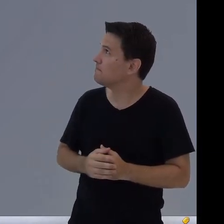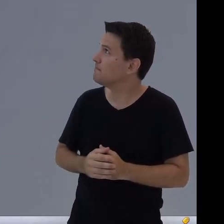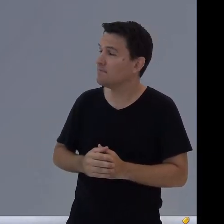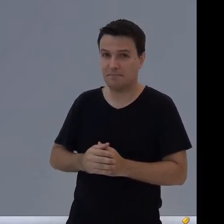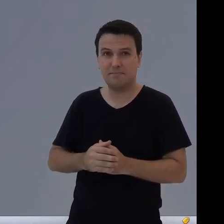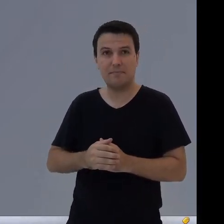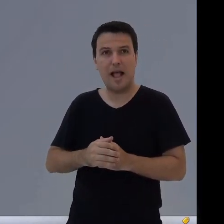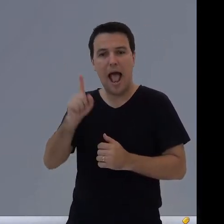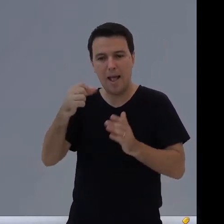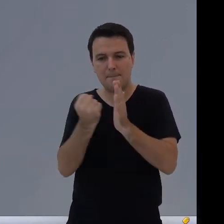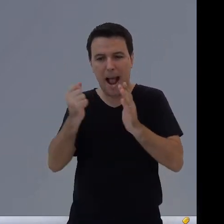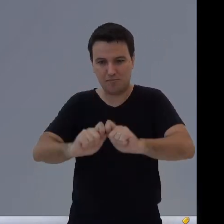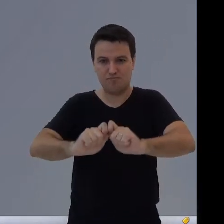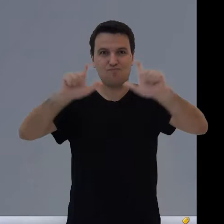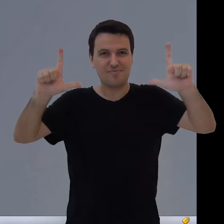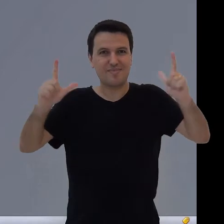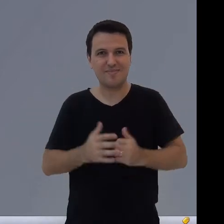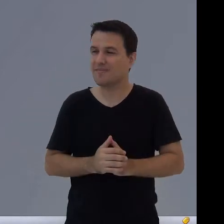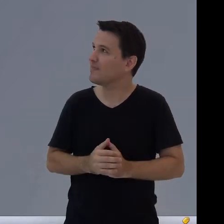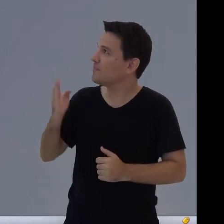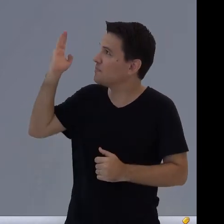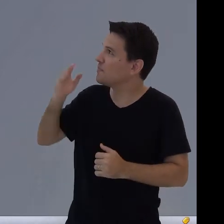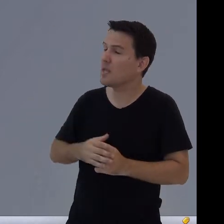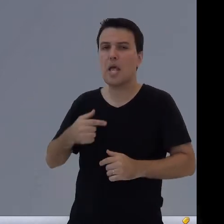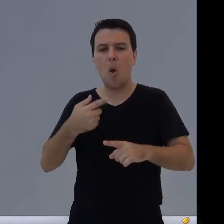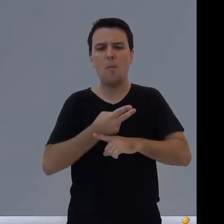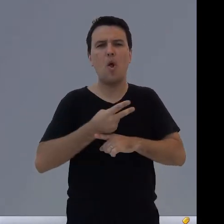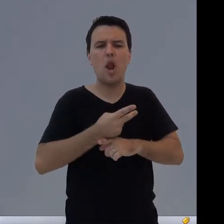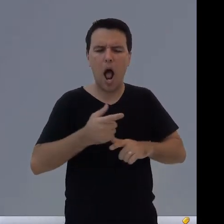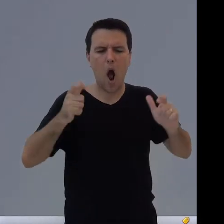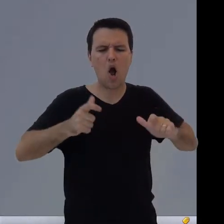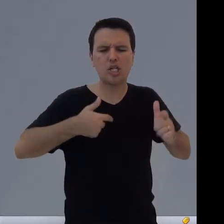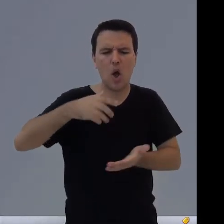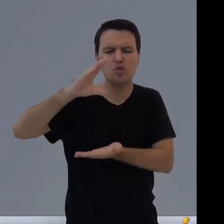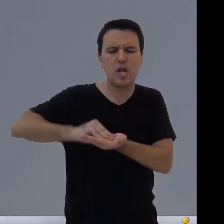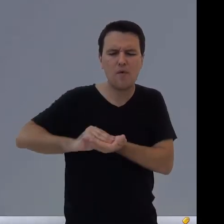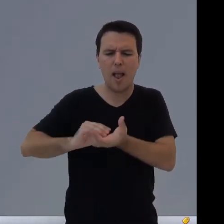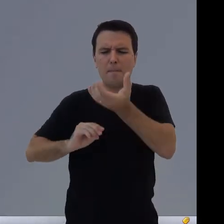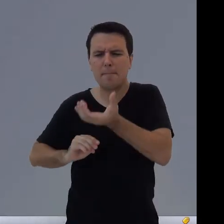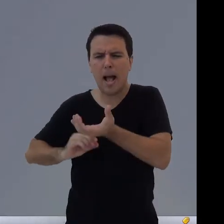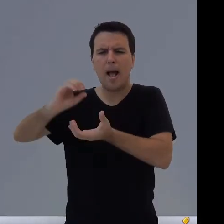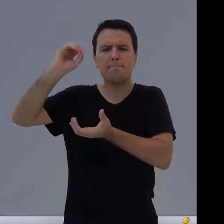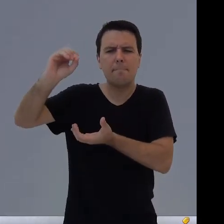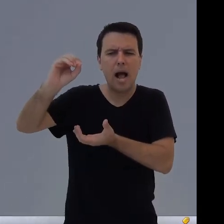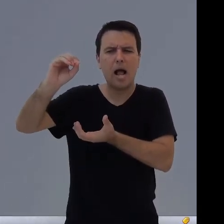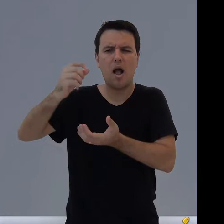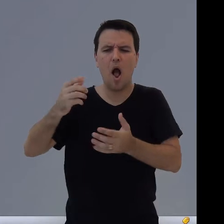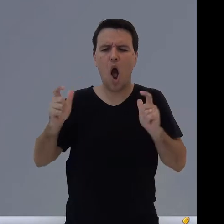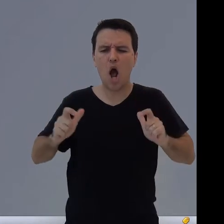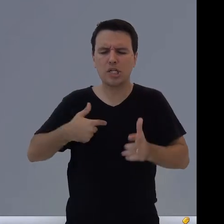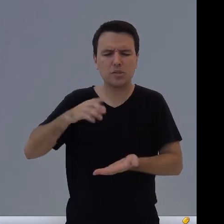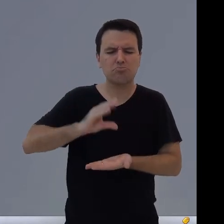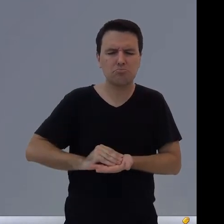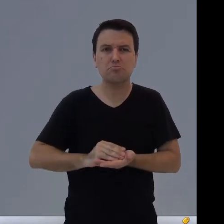amarela, que é o símbolo de abrir arquivo, né? Clico nela. Vou procurar lá na minha área de trabalho, onde eu